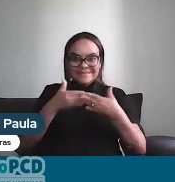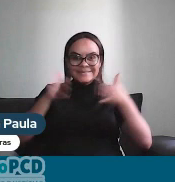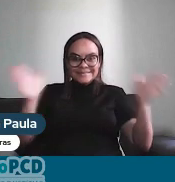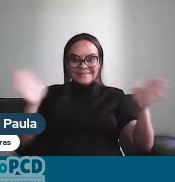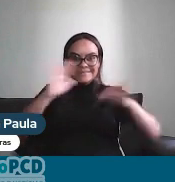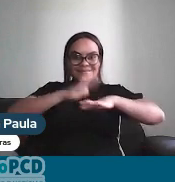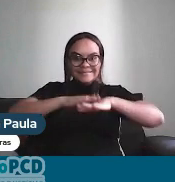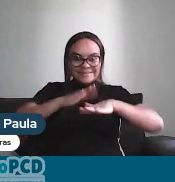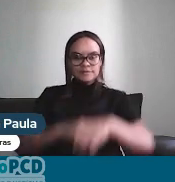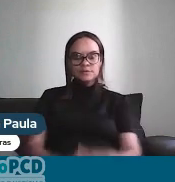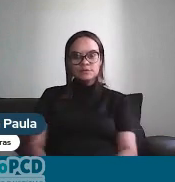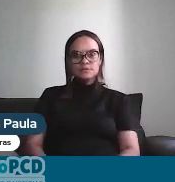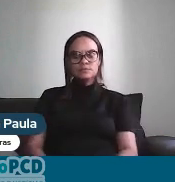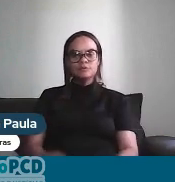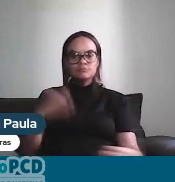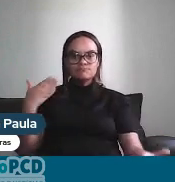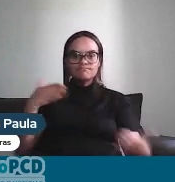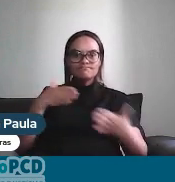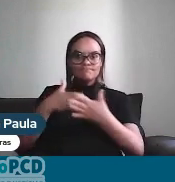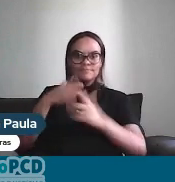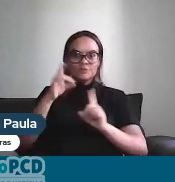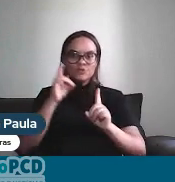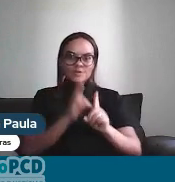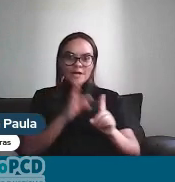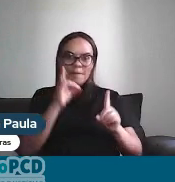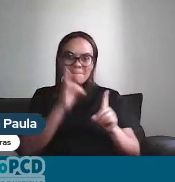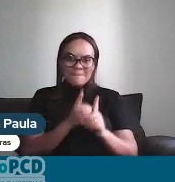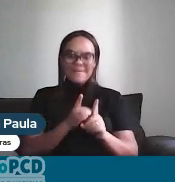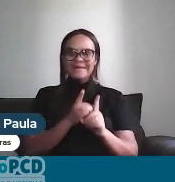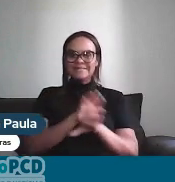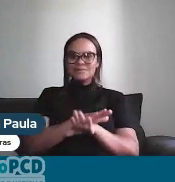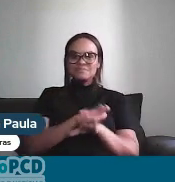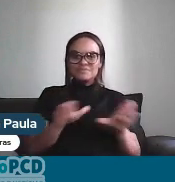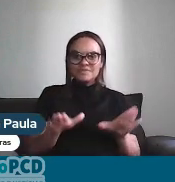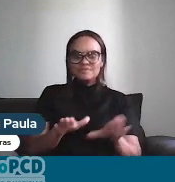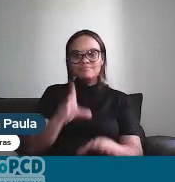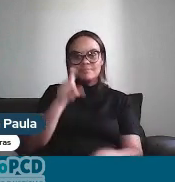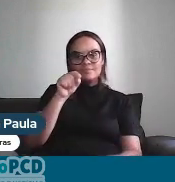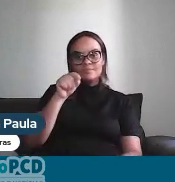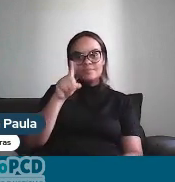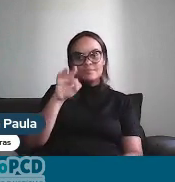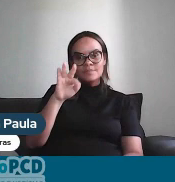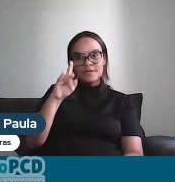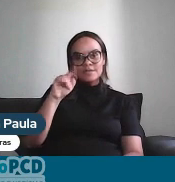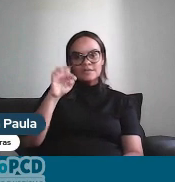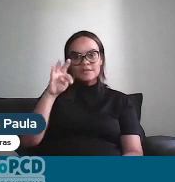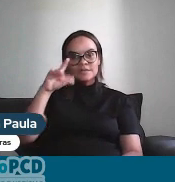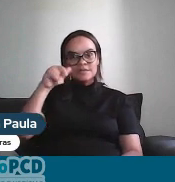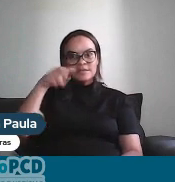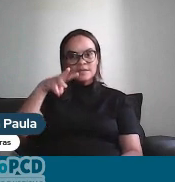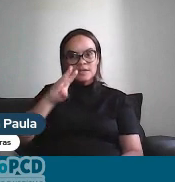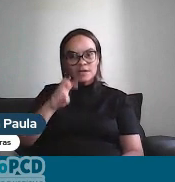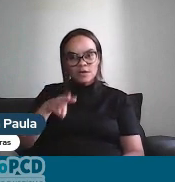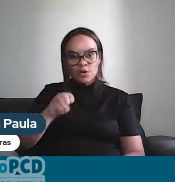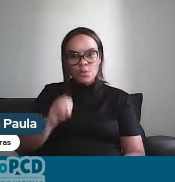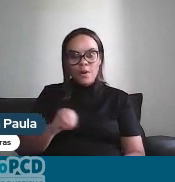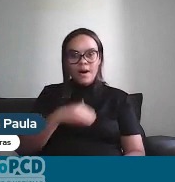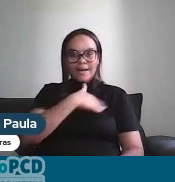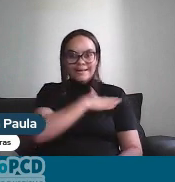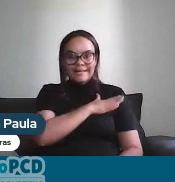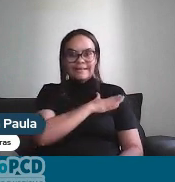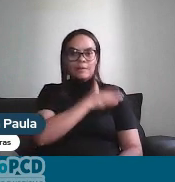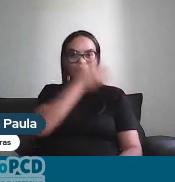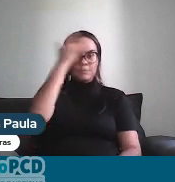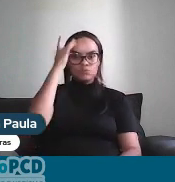atitudinais, combater o capacitismo, que é a palavra que significa discriminar pessoas com